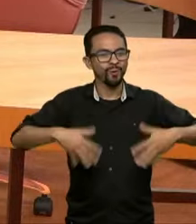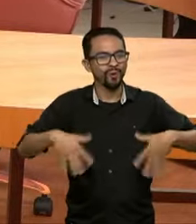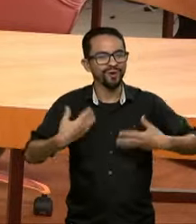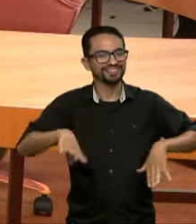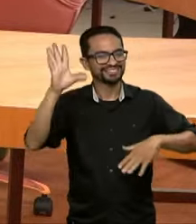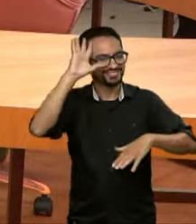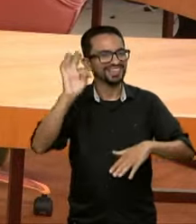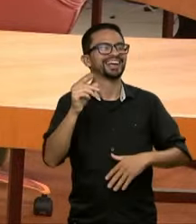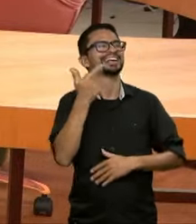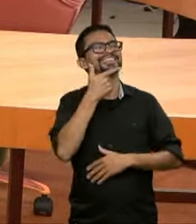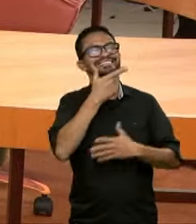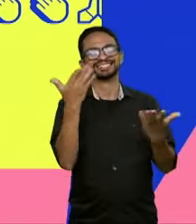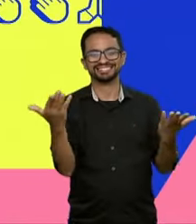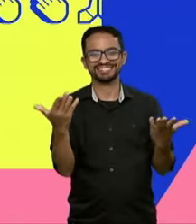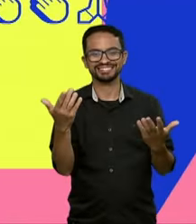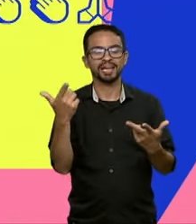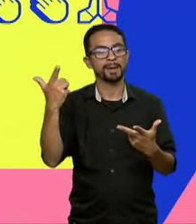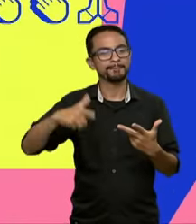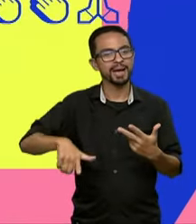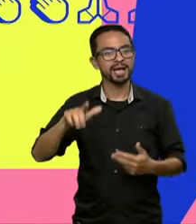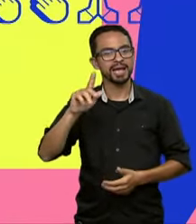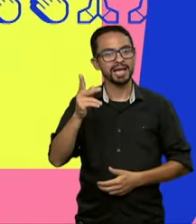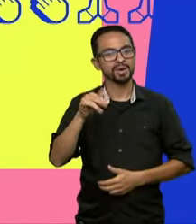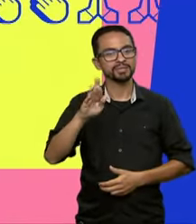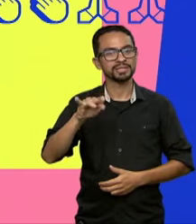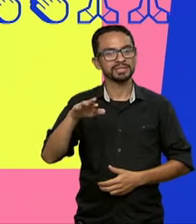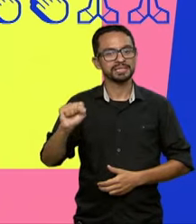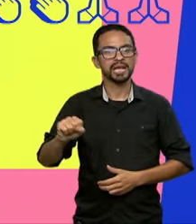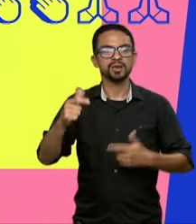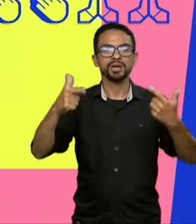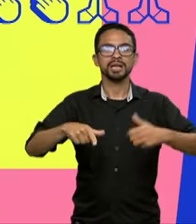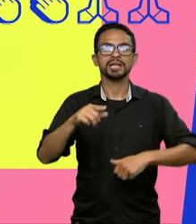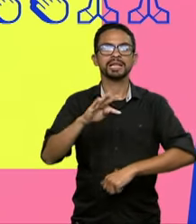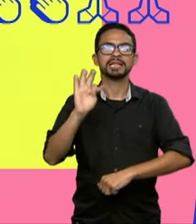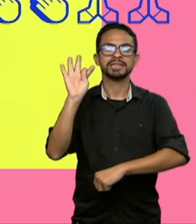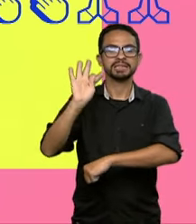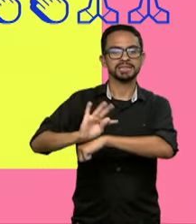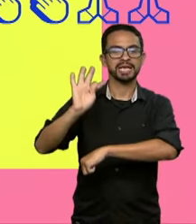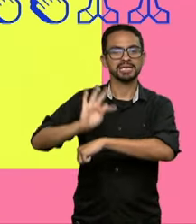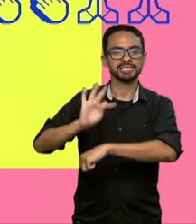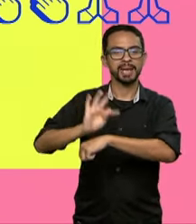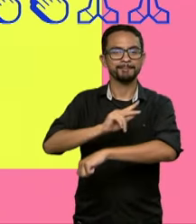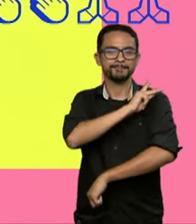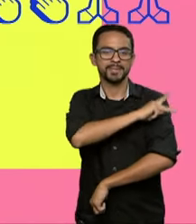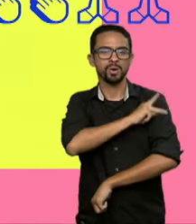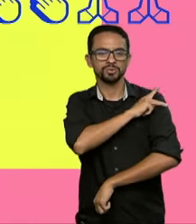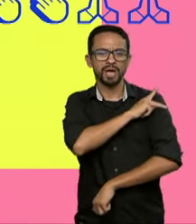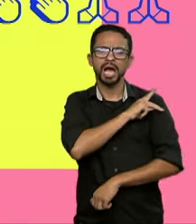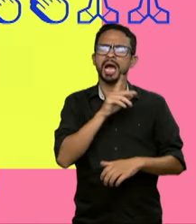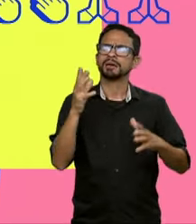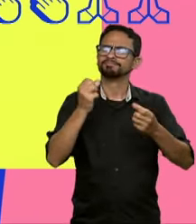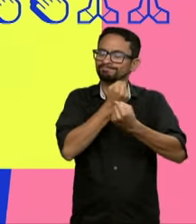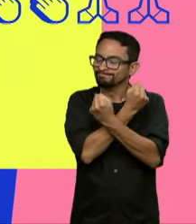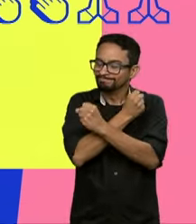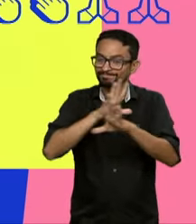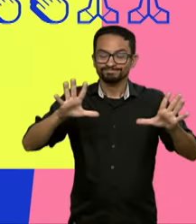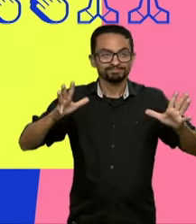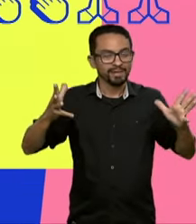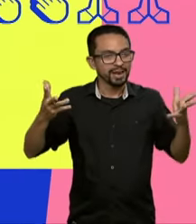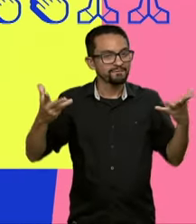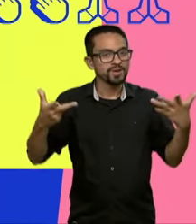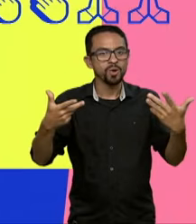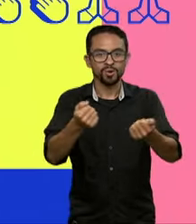tá chegando. O Helder Anes, de Teresina, Piauí. Sem Censura hoje tá demais. Alice, André,